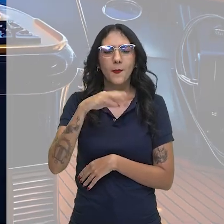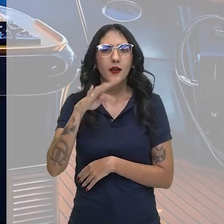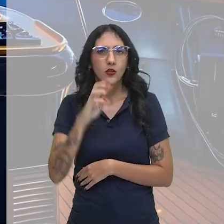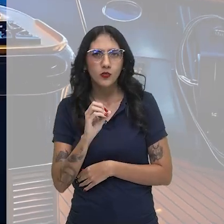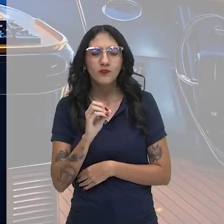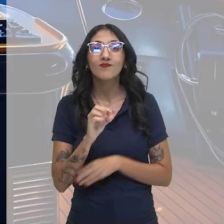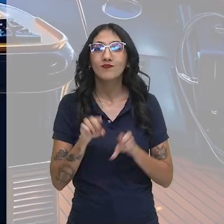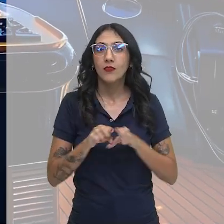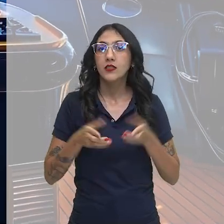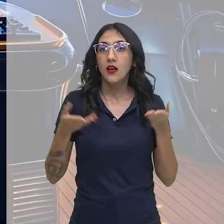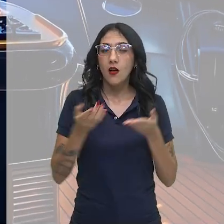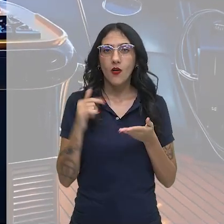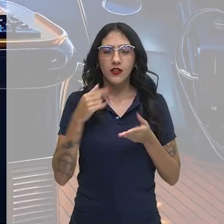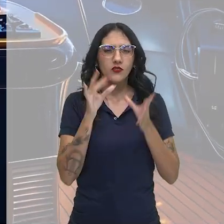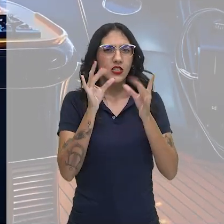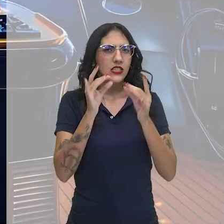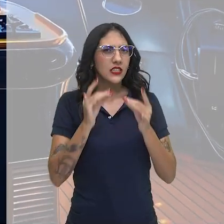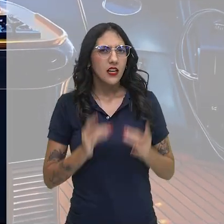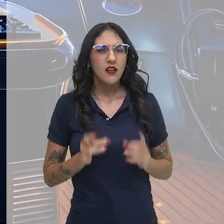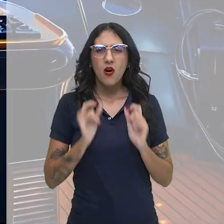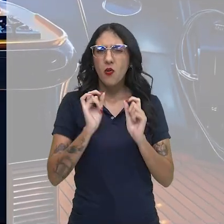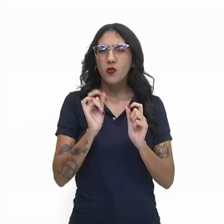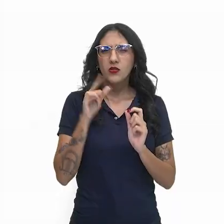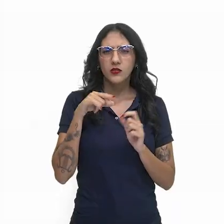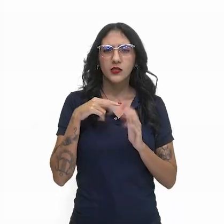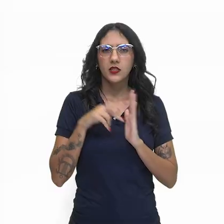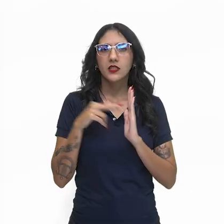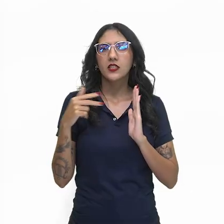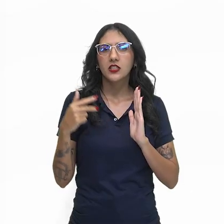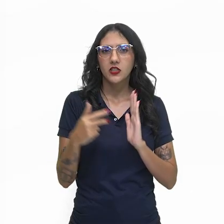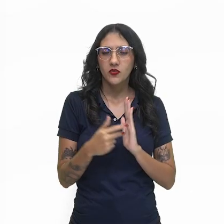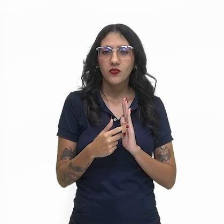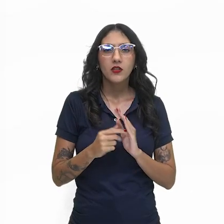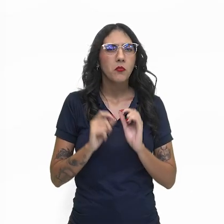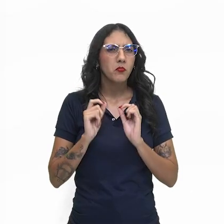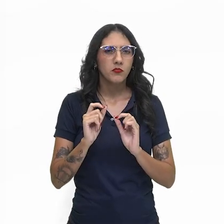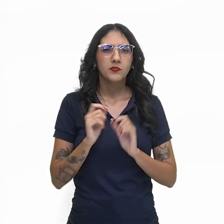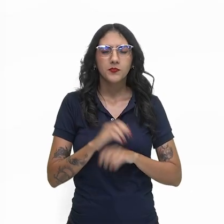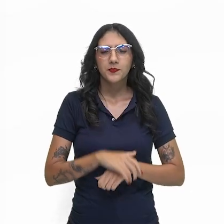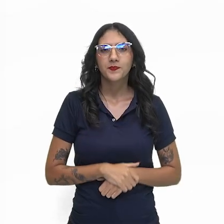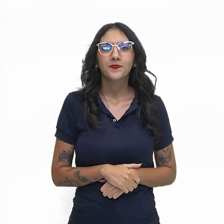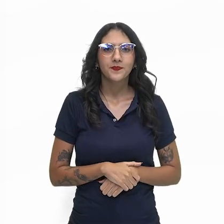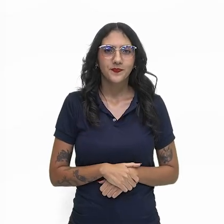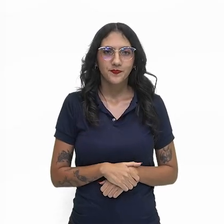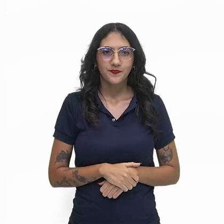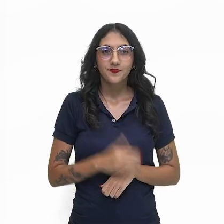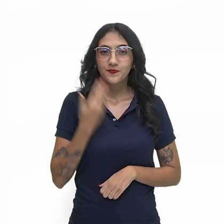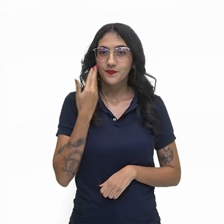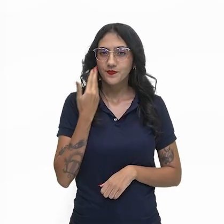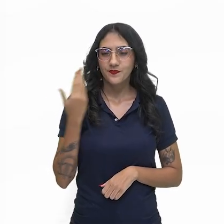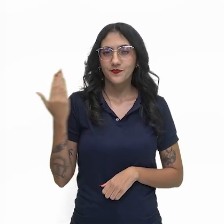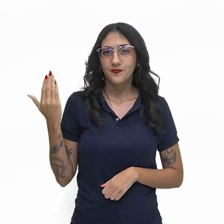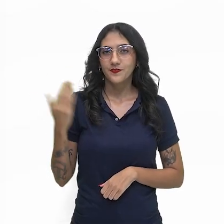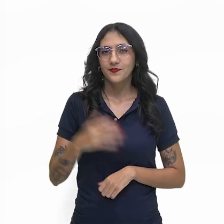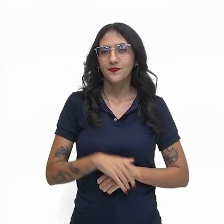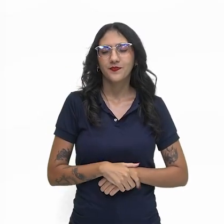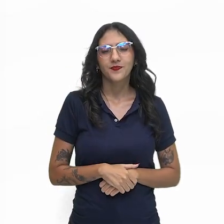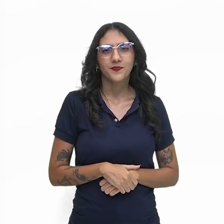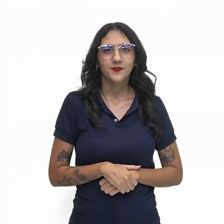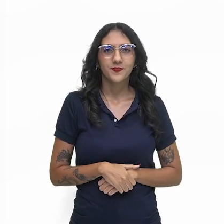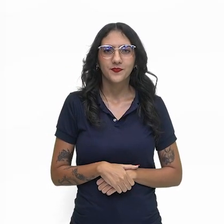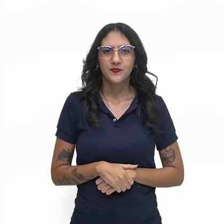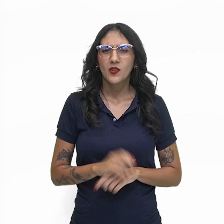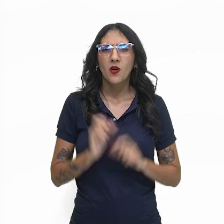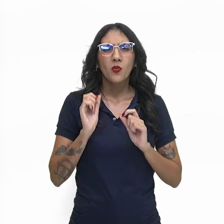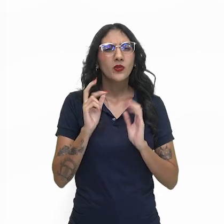lá definir o que é o arredondamento ou o que é arredondar. Olha lá. O